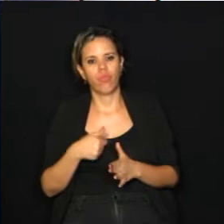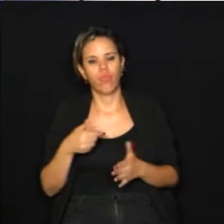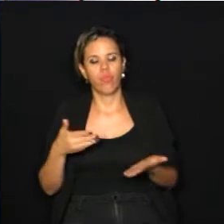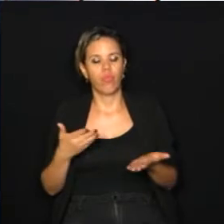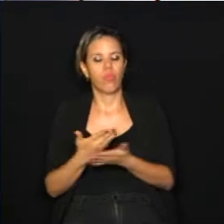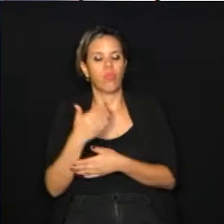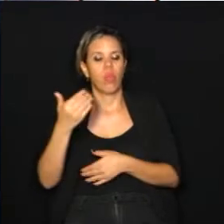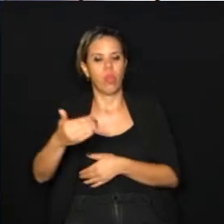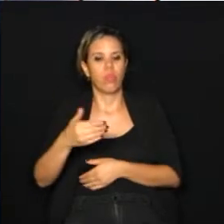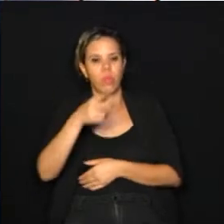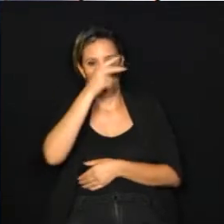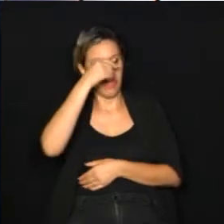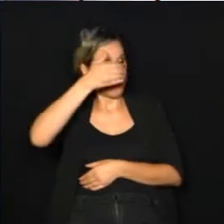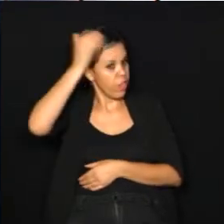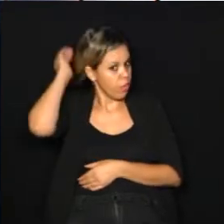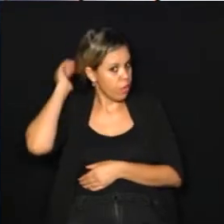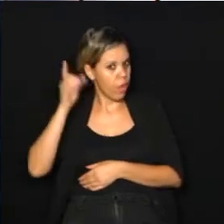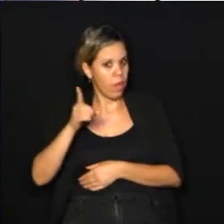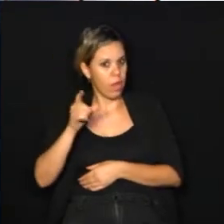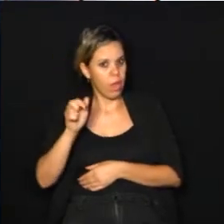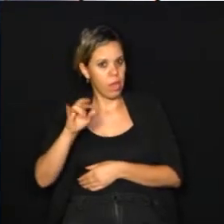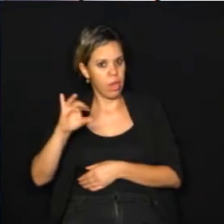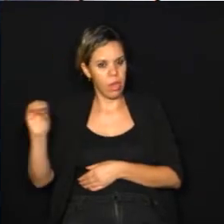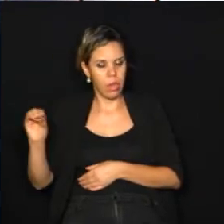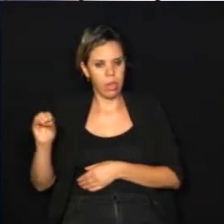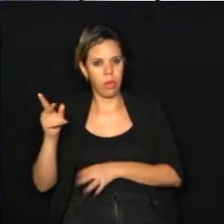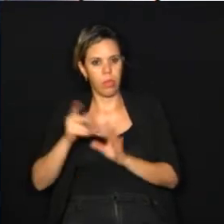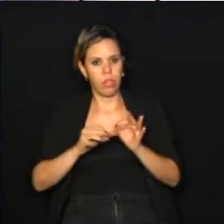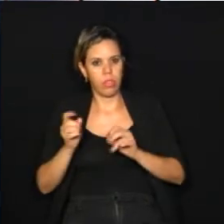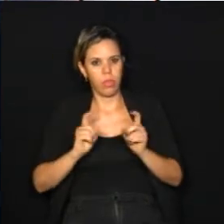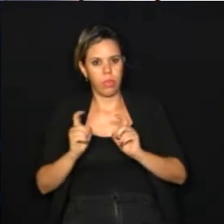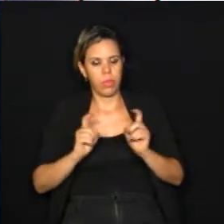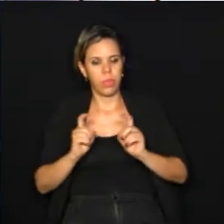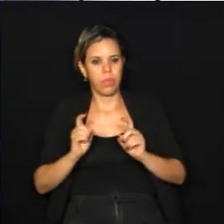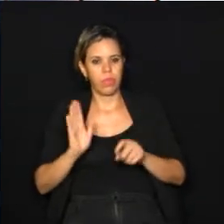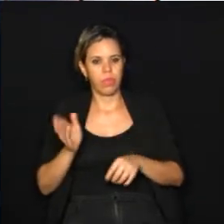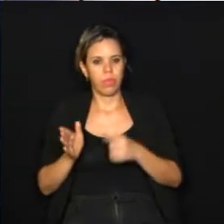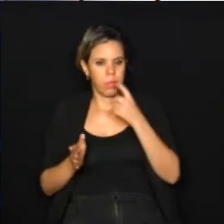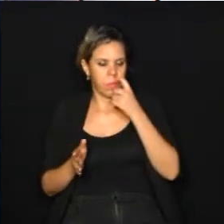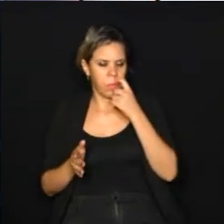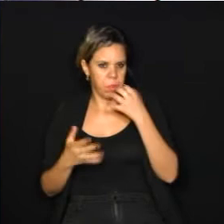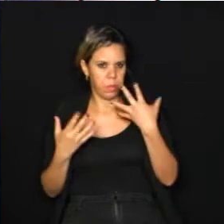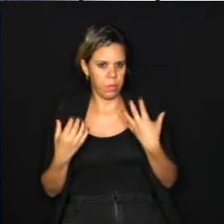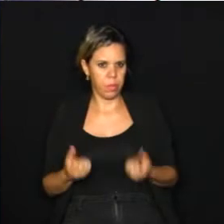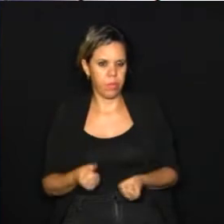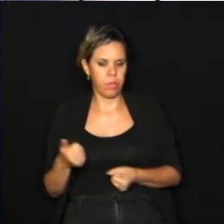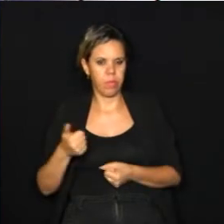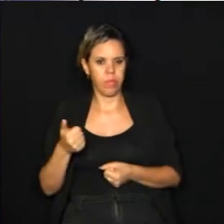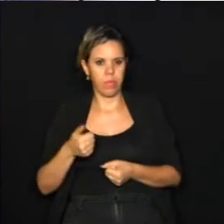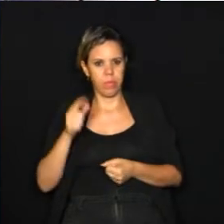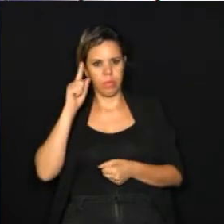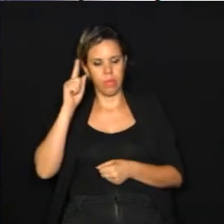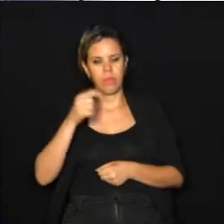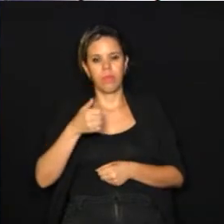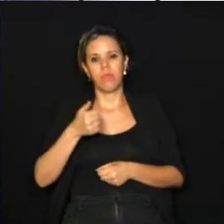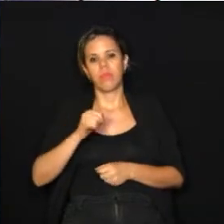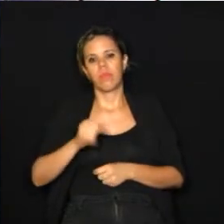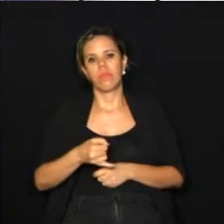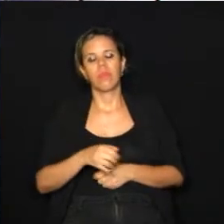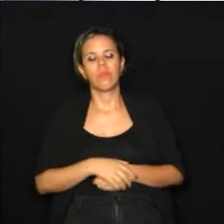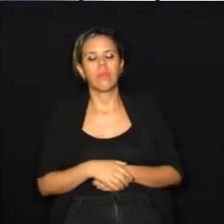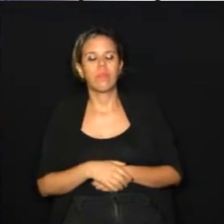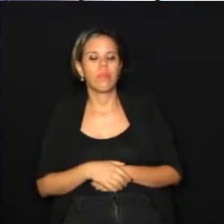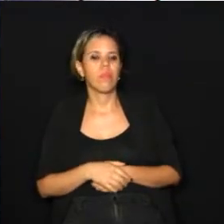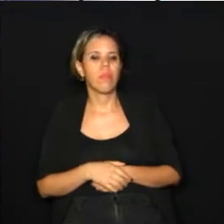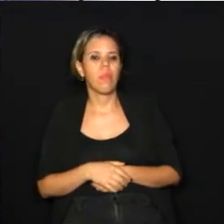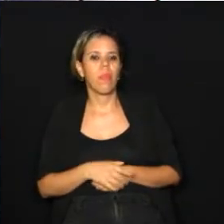deve participar dessa reunião sobre o plano de contingência, já que ele assume em 1º de janeiro. E falando ainda